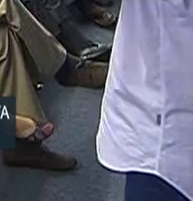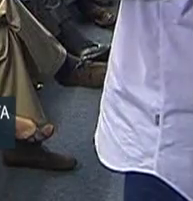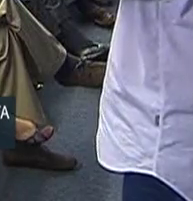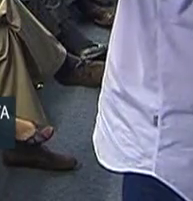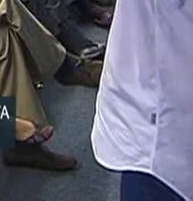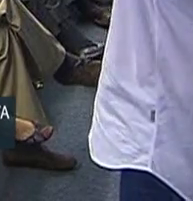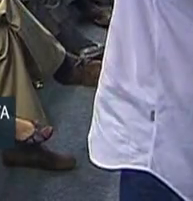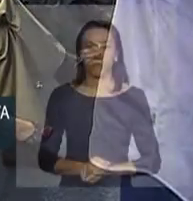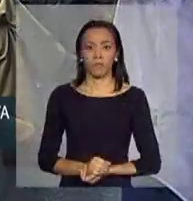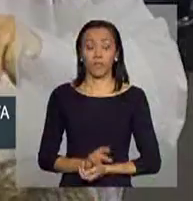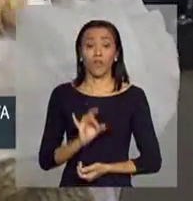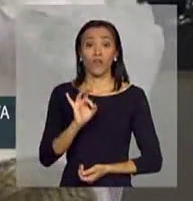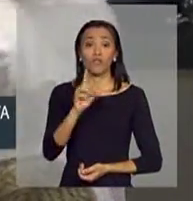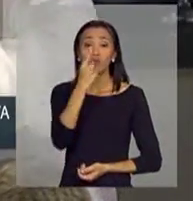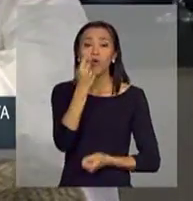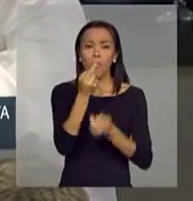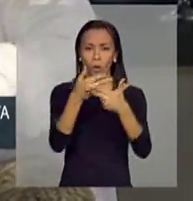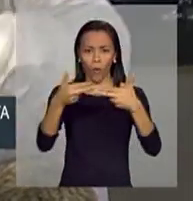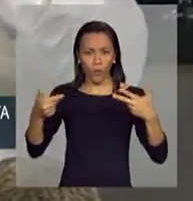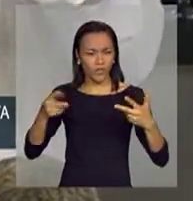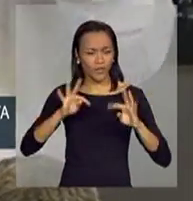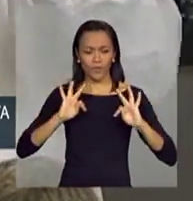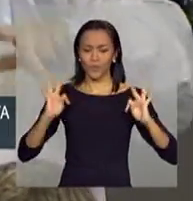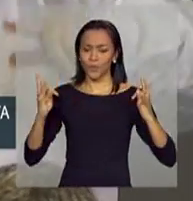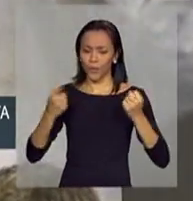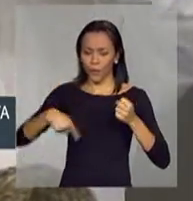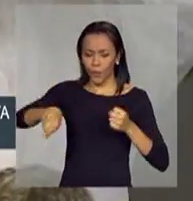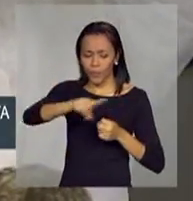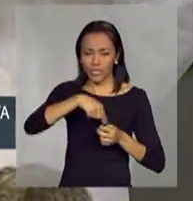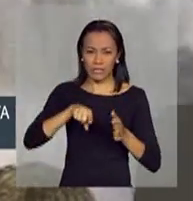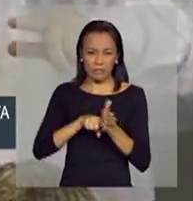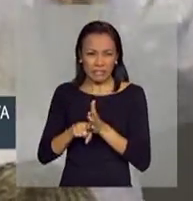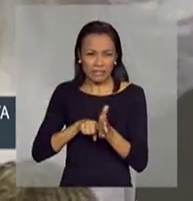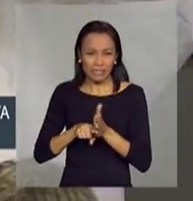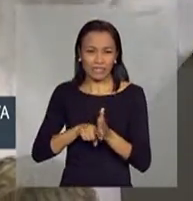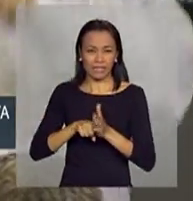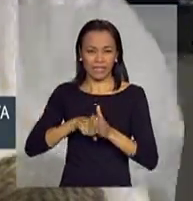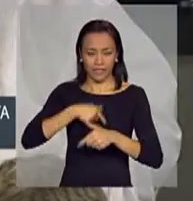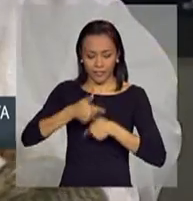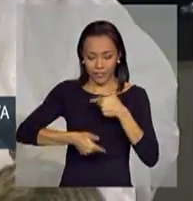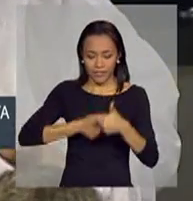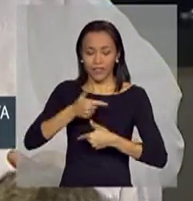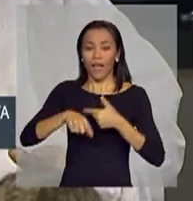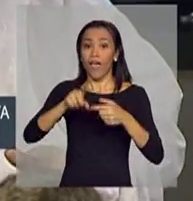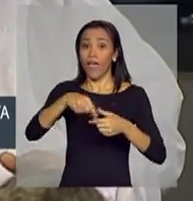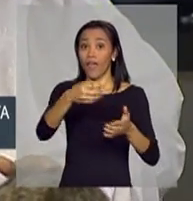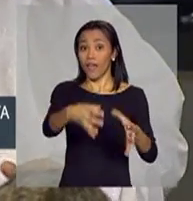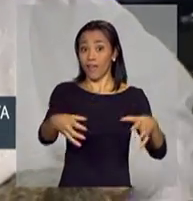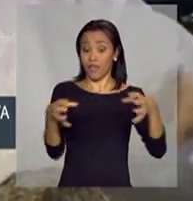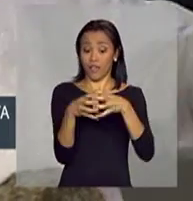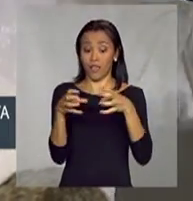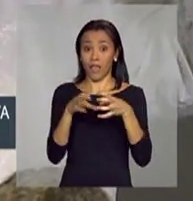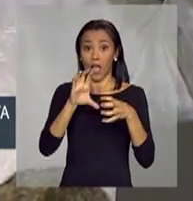Só uma coisa. Todo esse trabalho é fruto do trabalho dos assessores da Comissão da